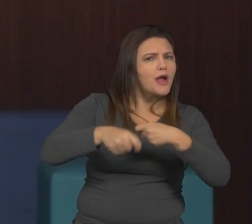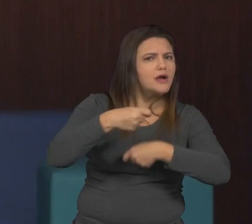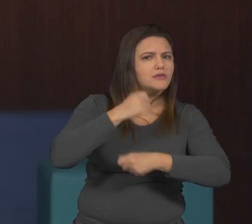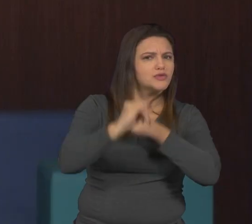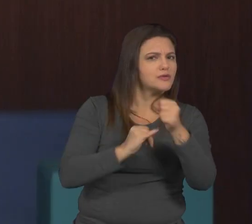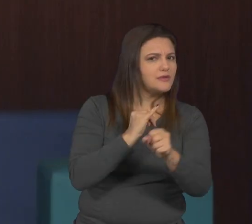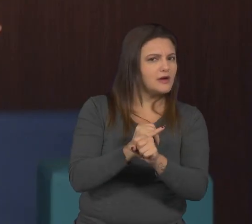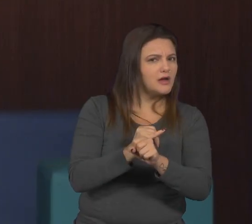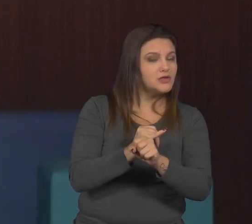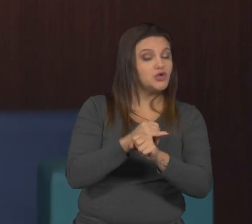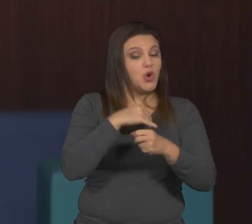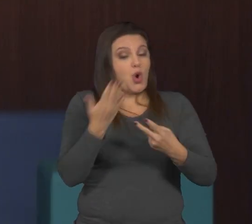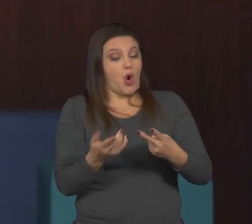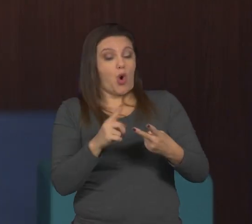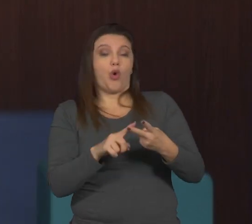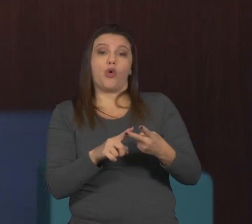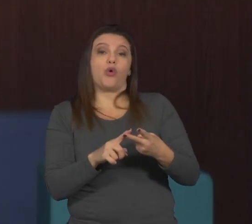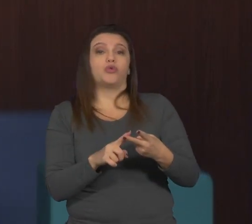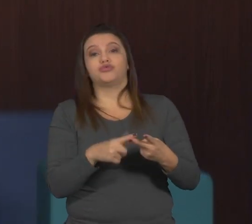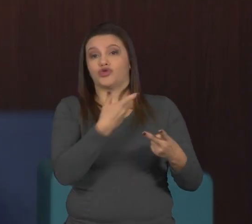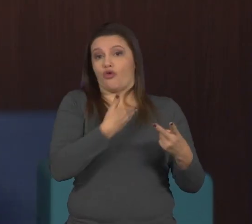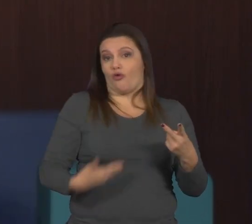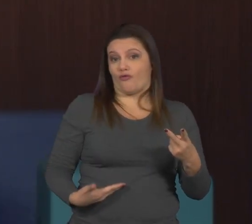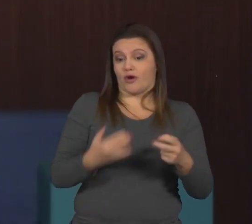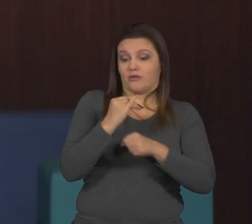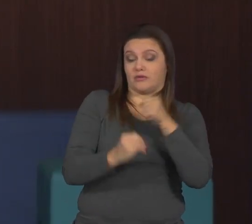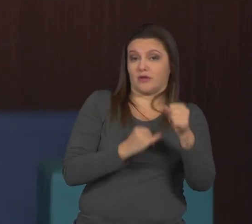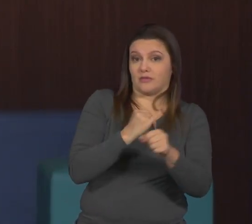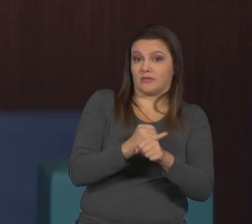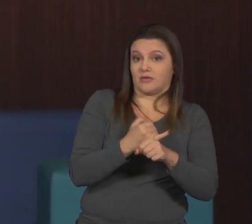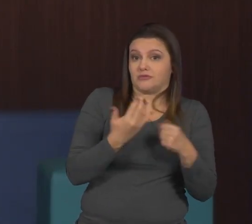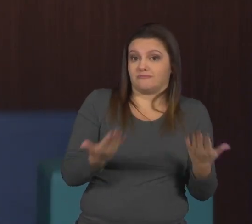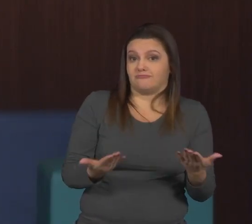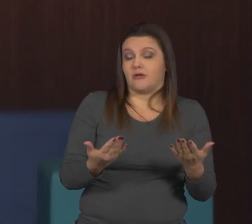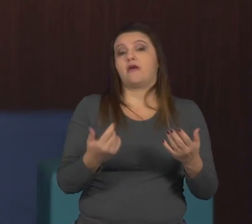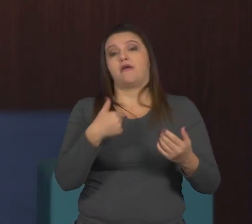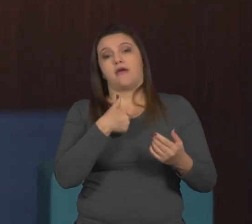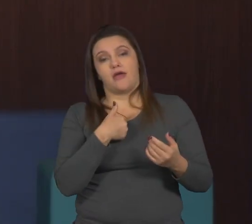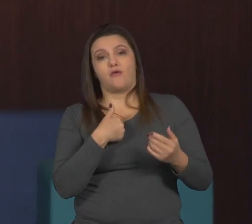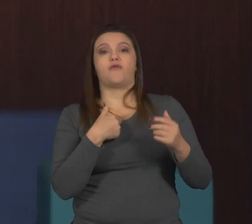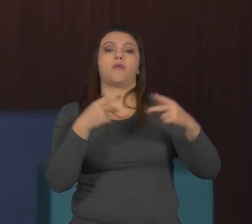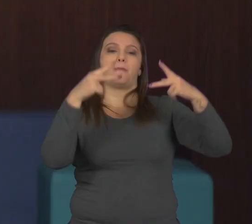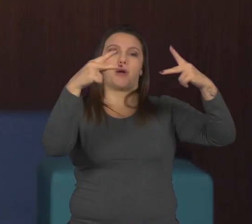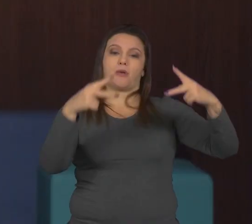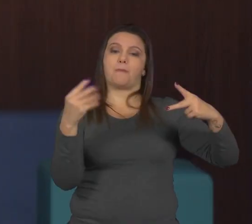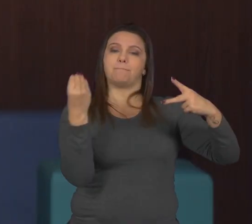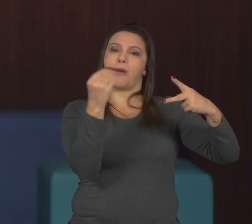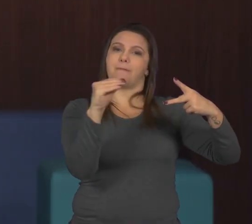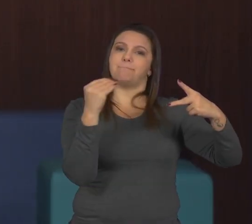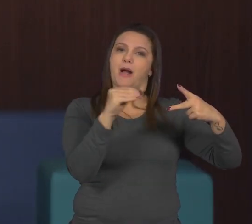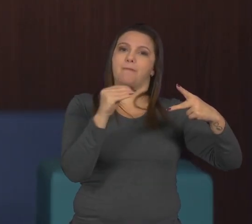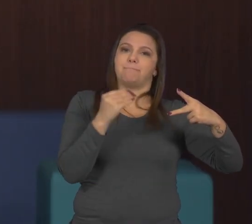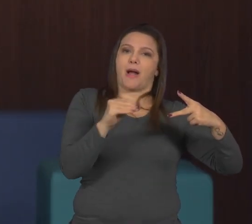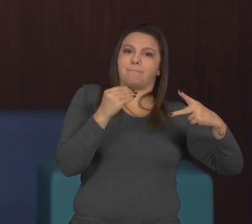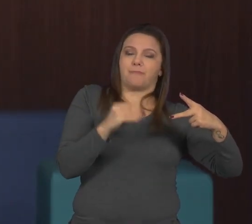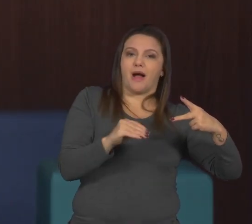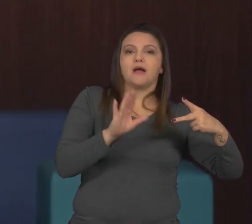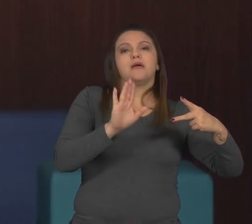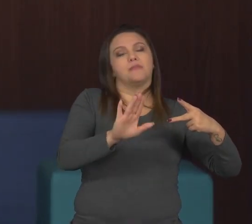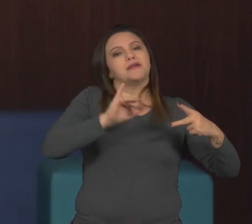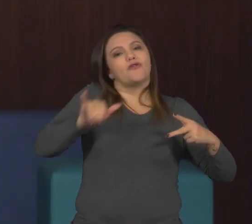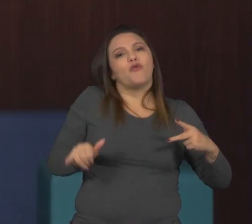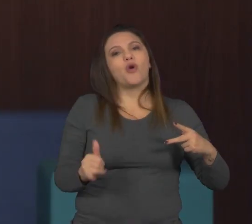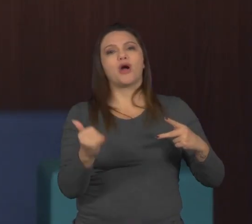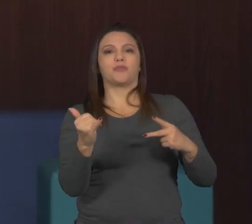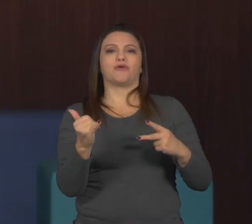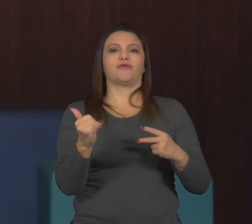software de governo eletrônico? O que é? Aí eu vou adicionar as coisas que eu vou precisar, mas eu vou aproveitar todas essas